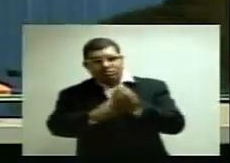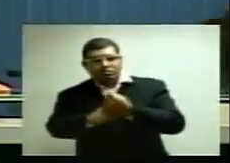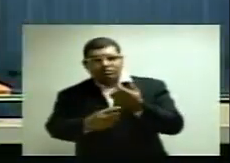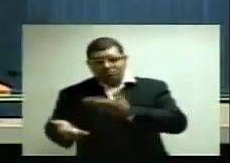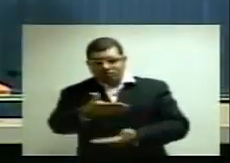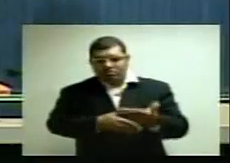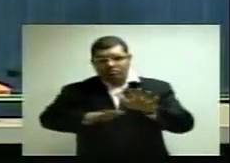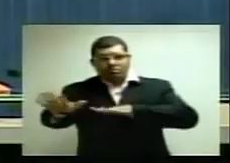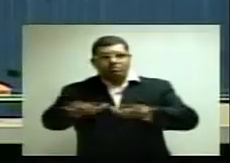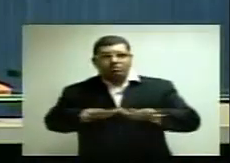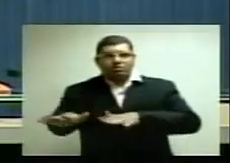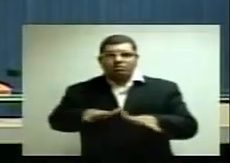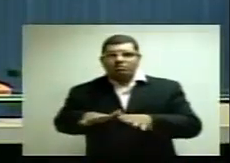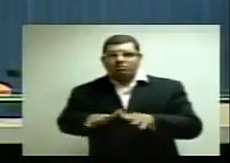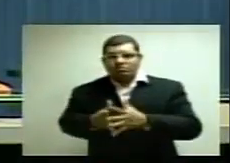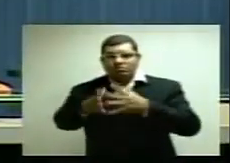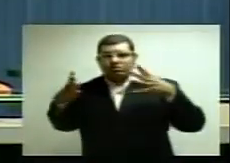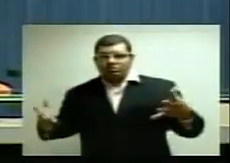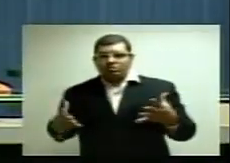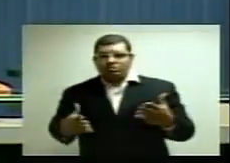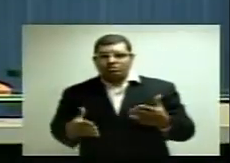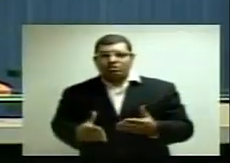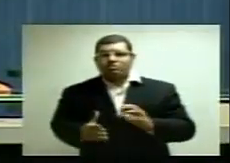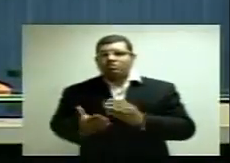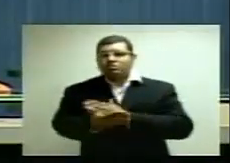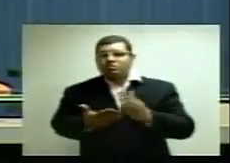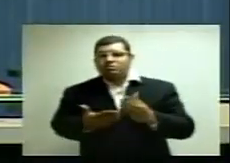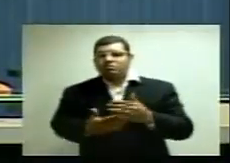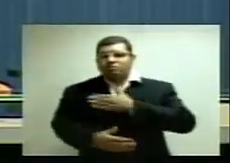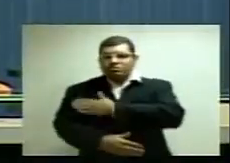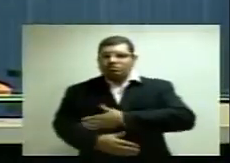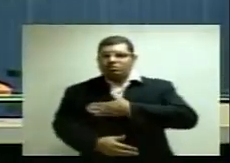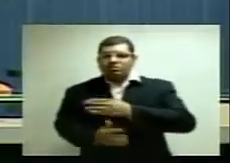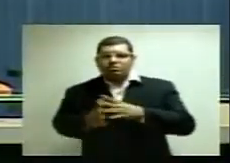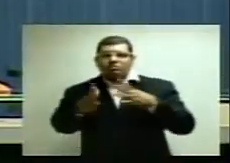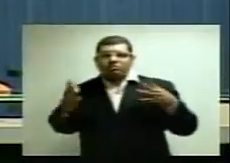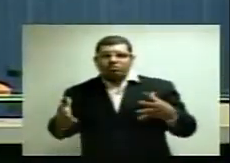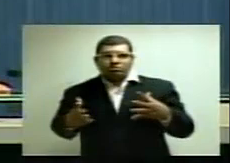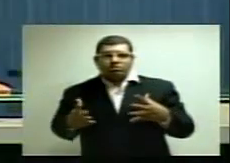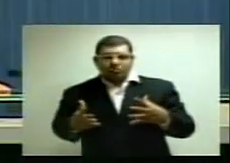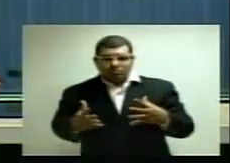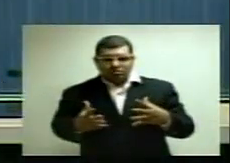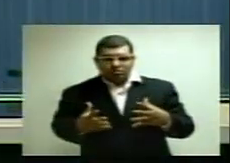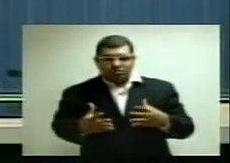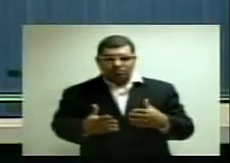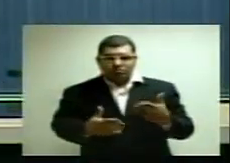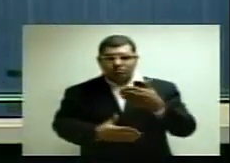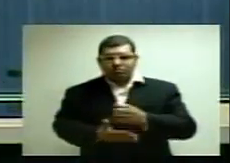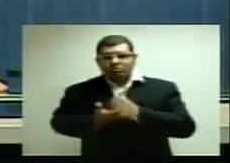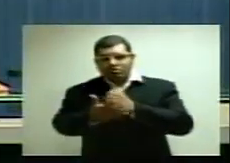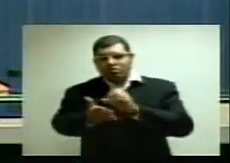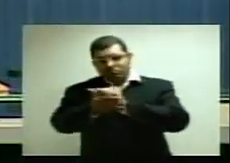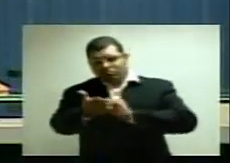em relação a esse movimento, que é um movimento espontâneo, surgido da insatisfação espontânea dos praças